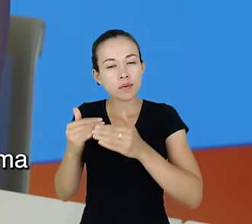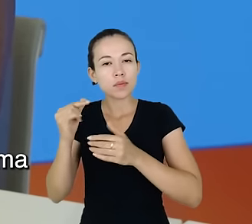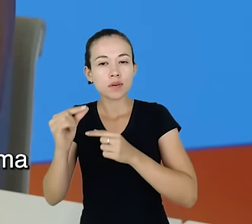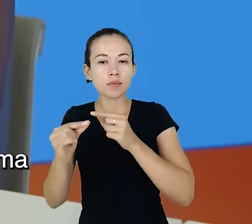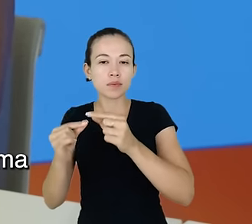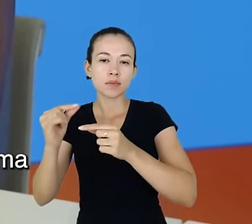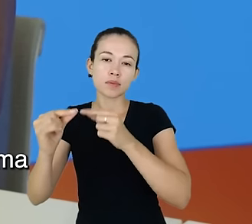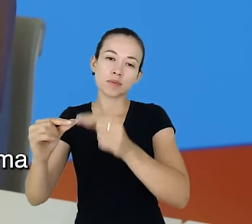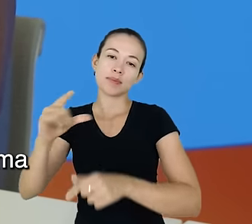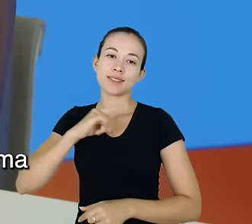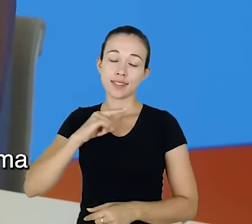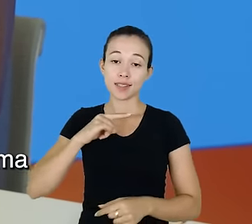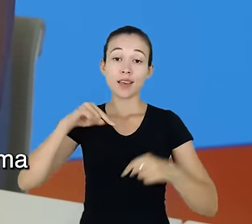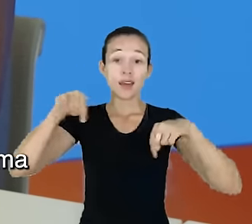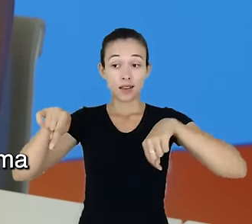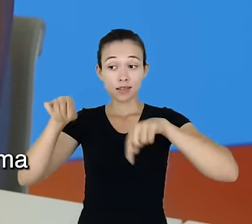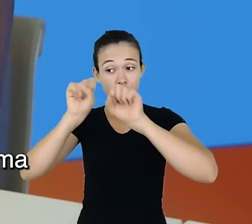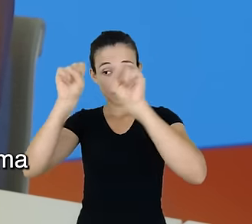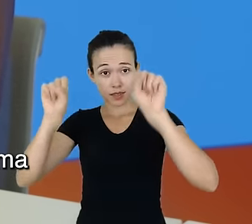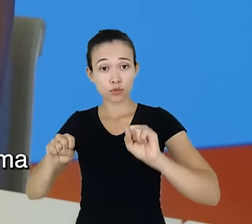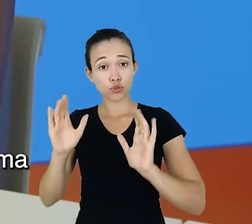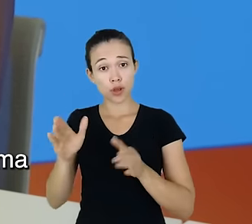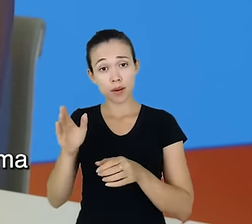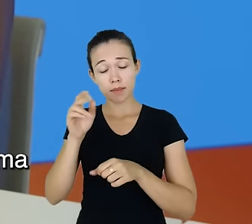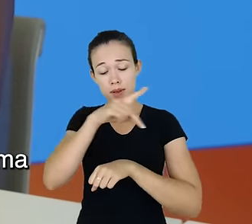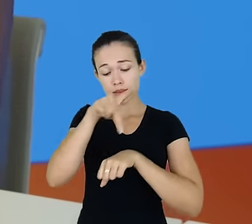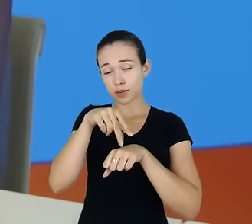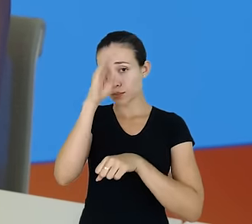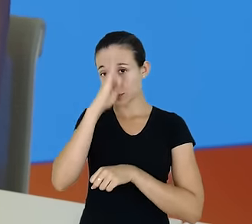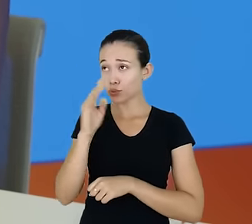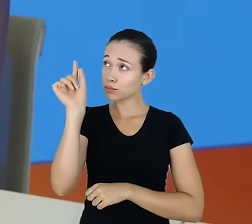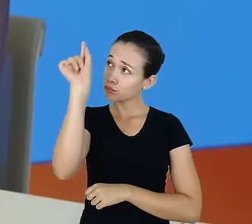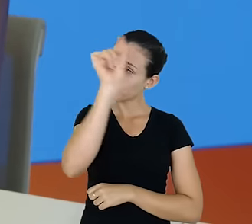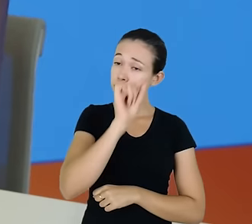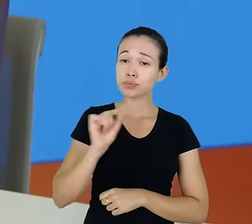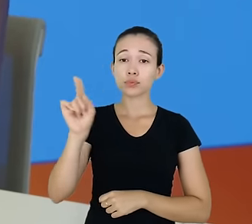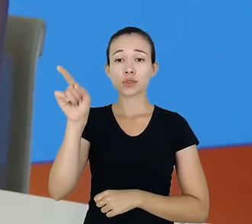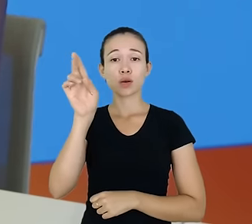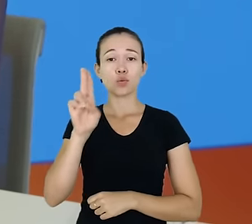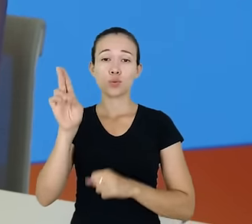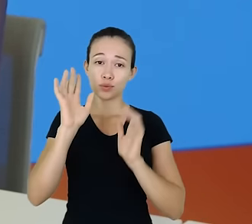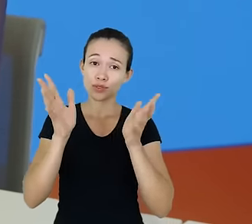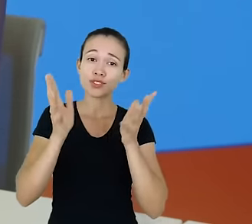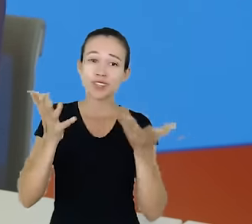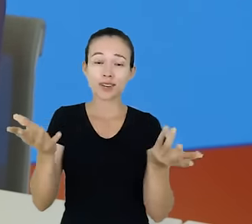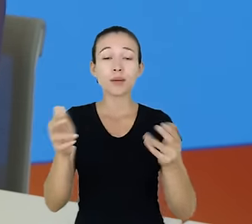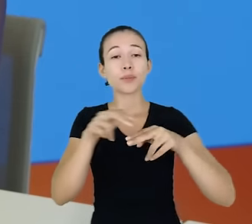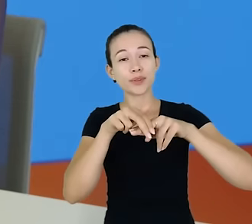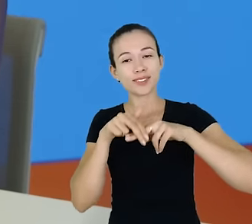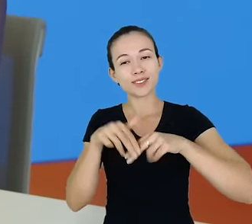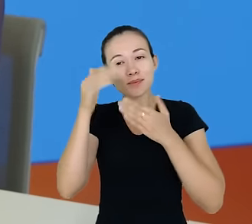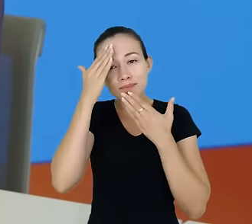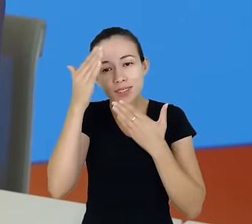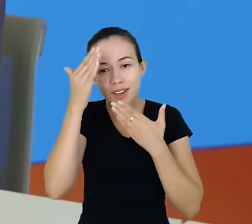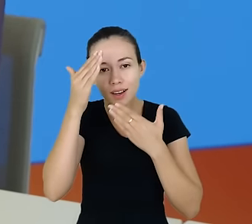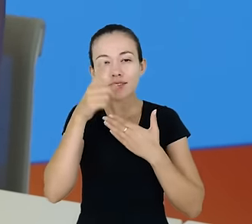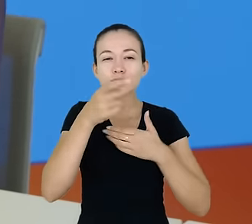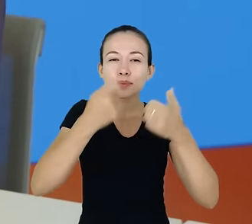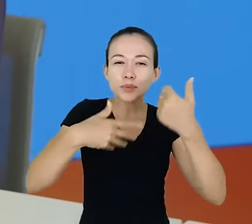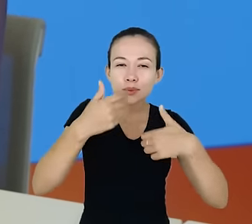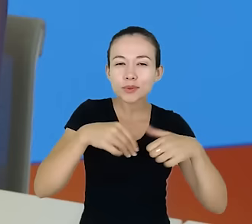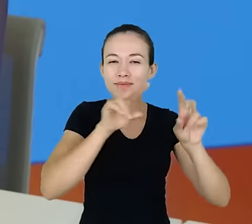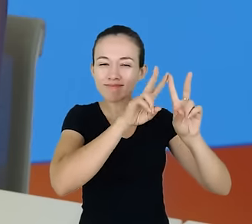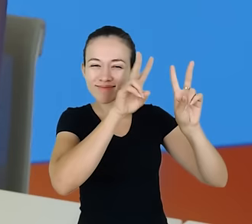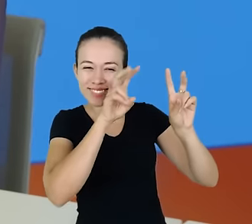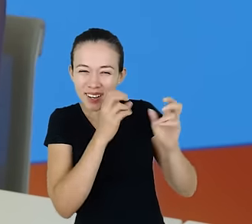sistema já é utilizado no Brasil inteiro né Eh então por isso que eu agradeço pelo gancho é um sistema que ainda tá